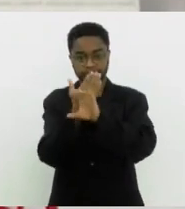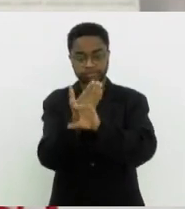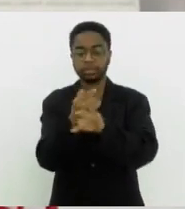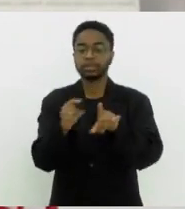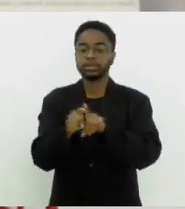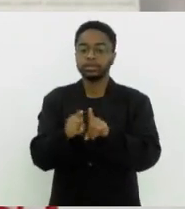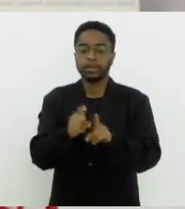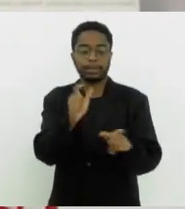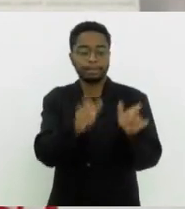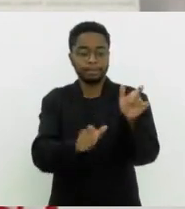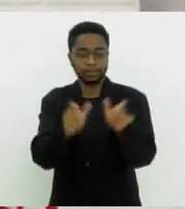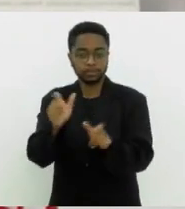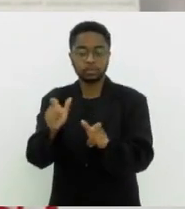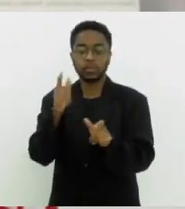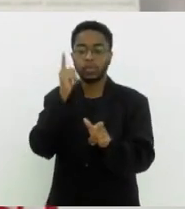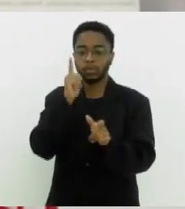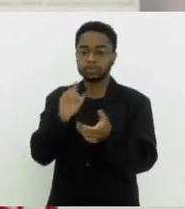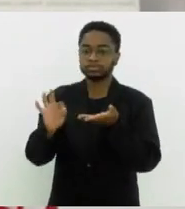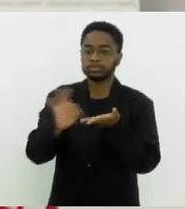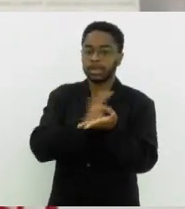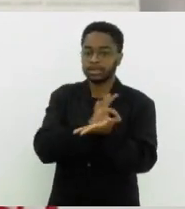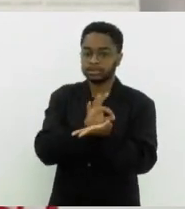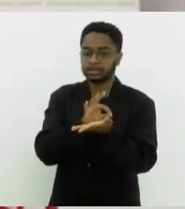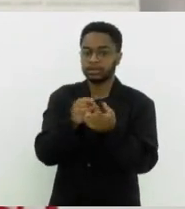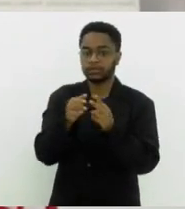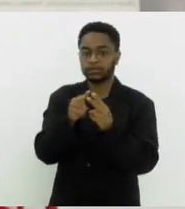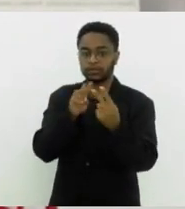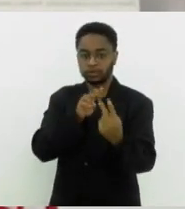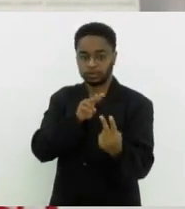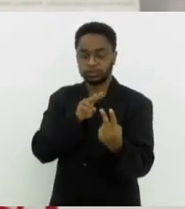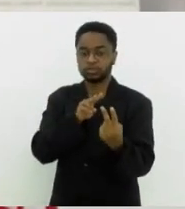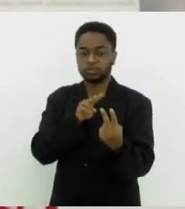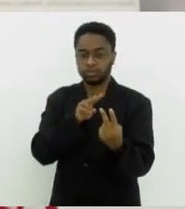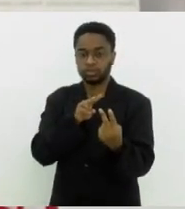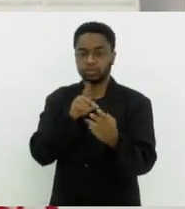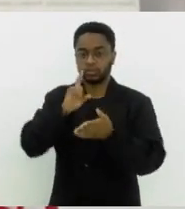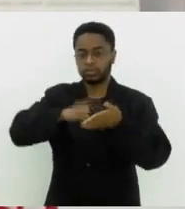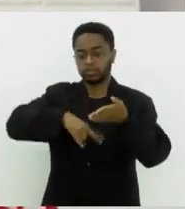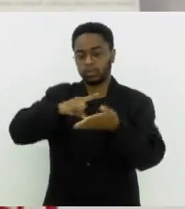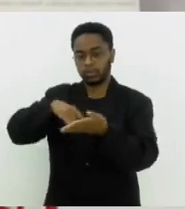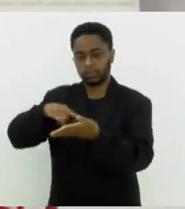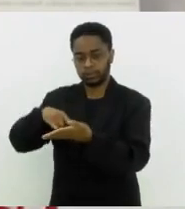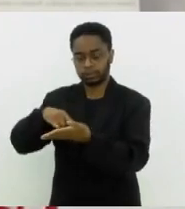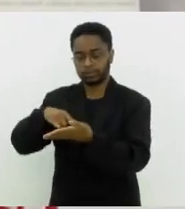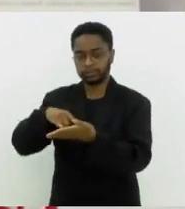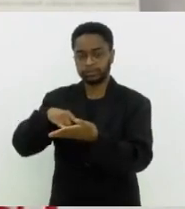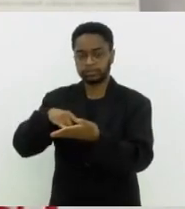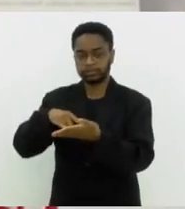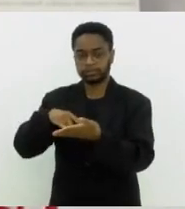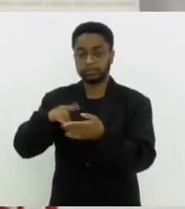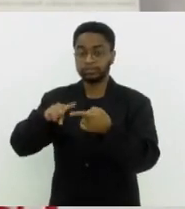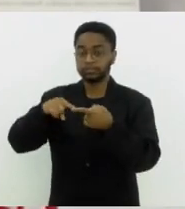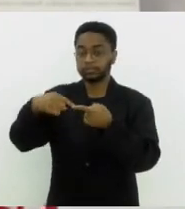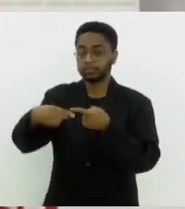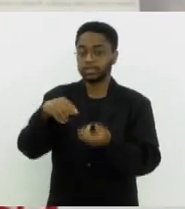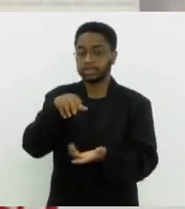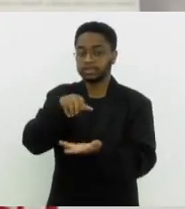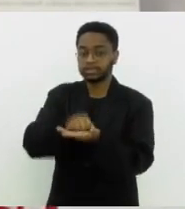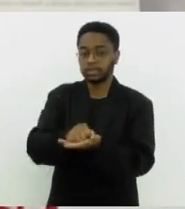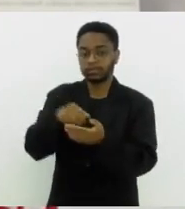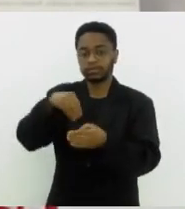a pessoa irá assinar de forma digital o documento que ficará salvo